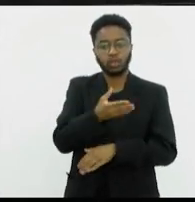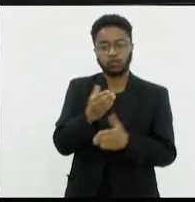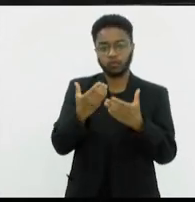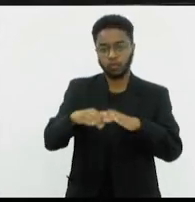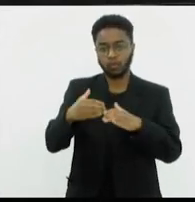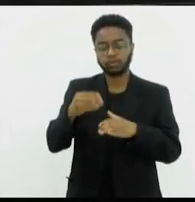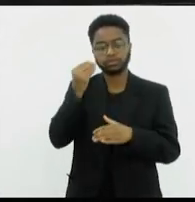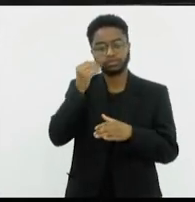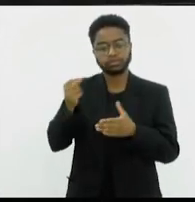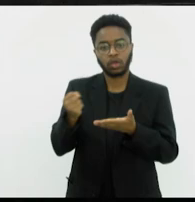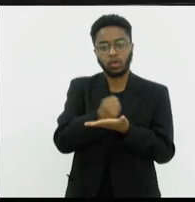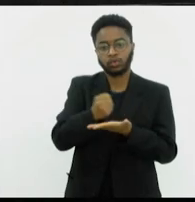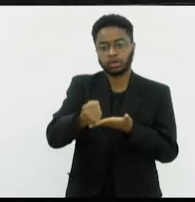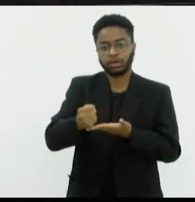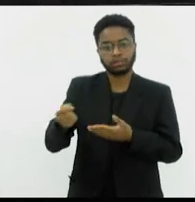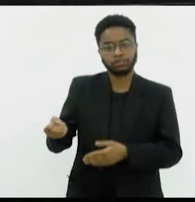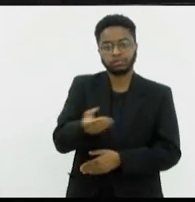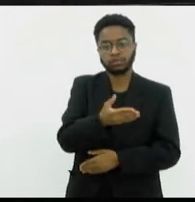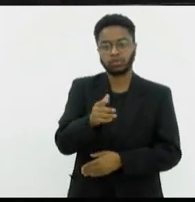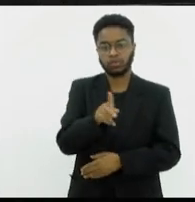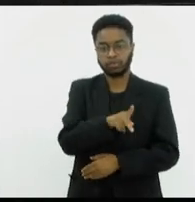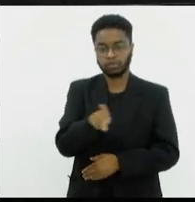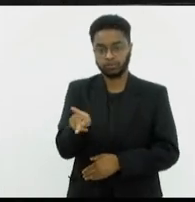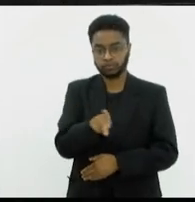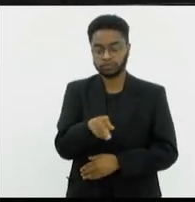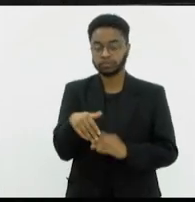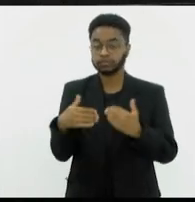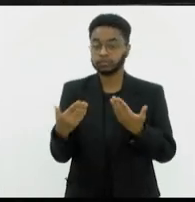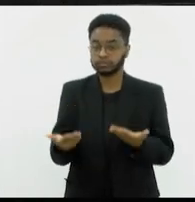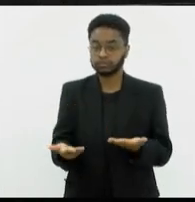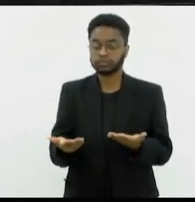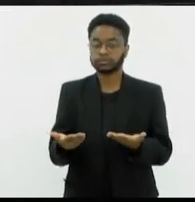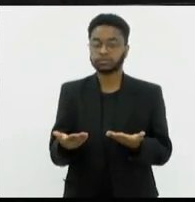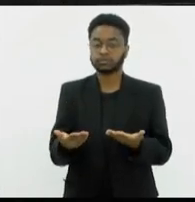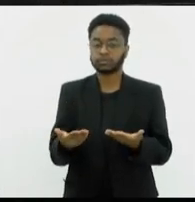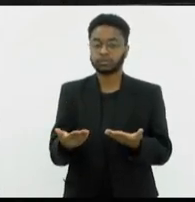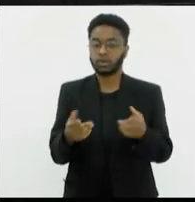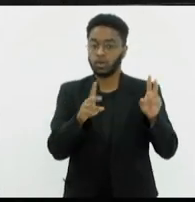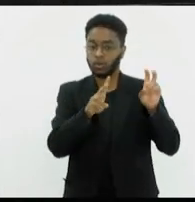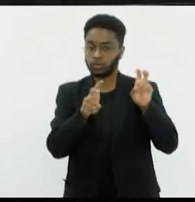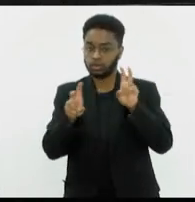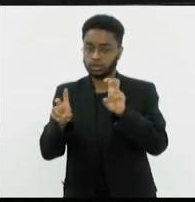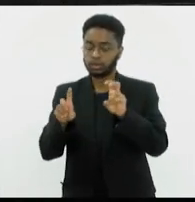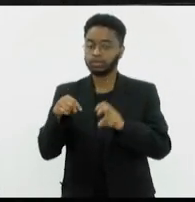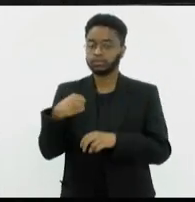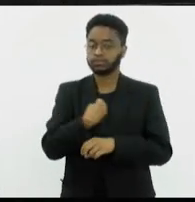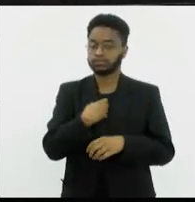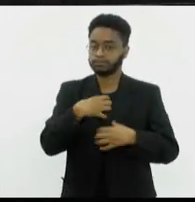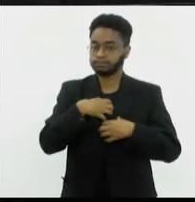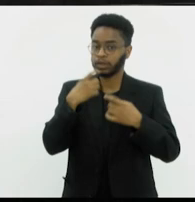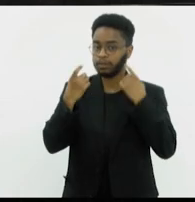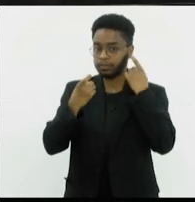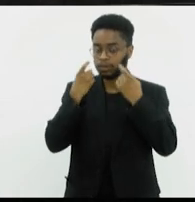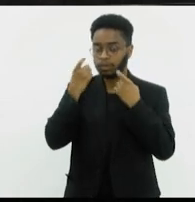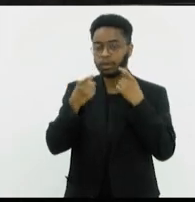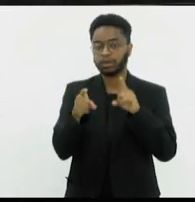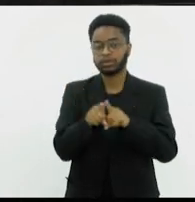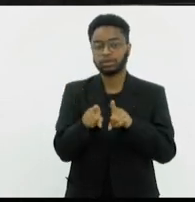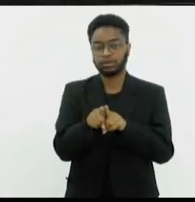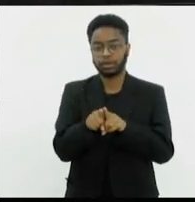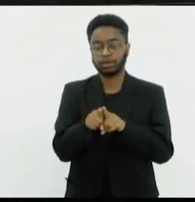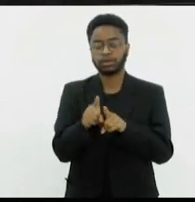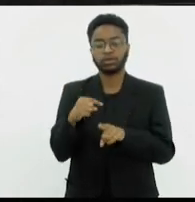nossos quadros. Então, todo esse cenário nos preocupa muito e a gente vem, através do